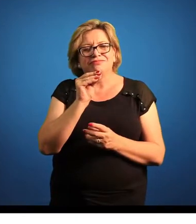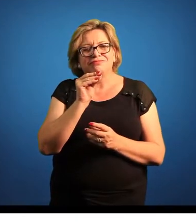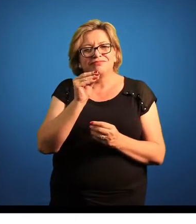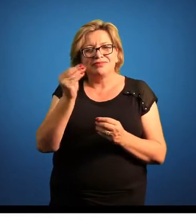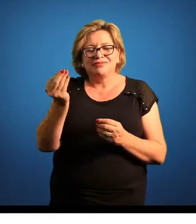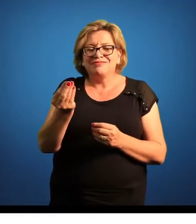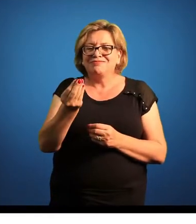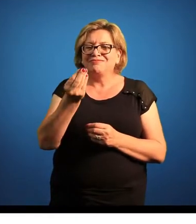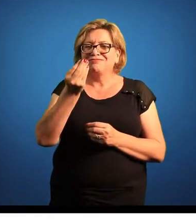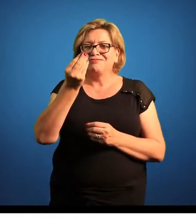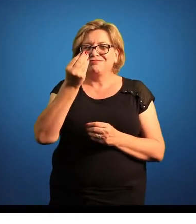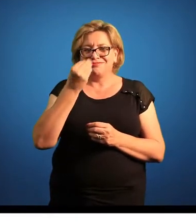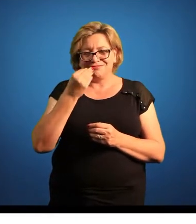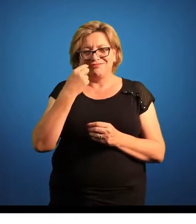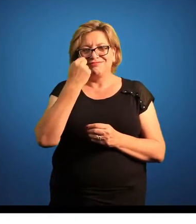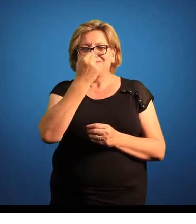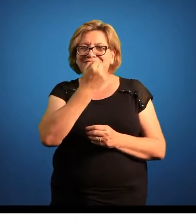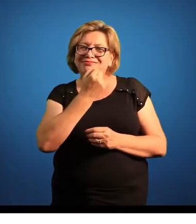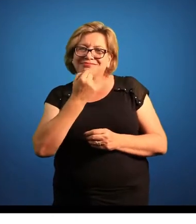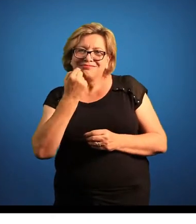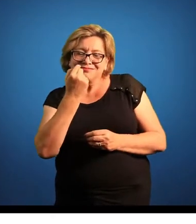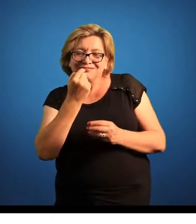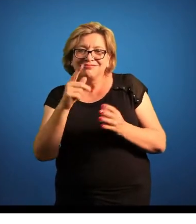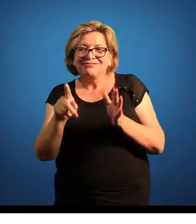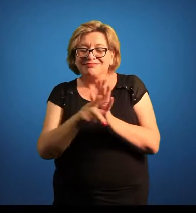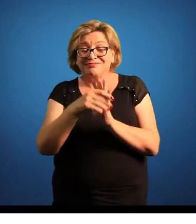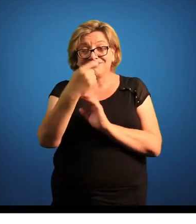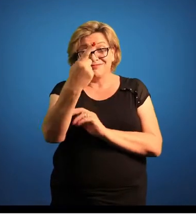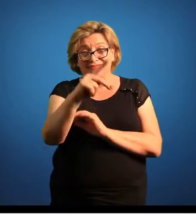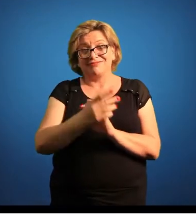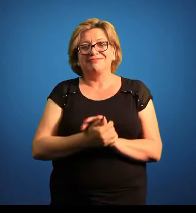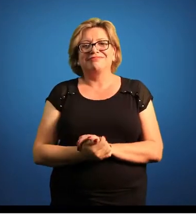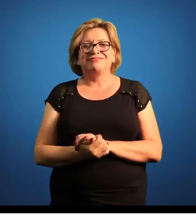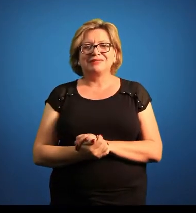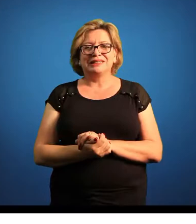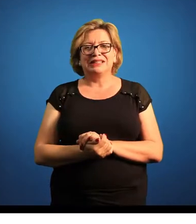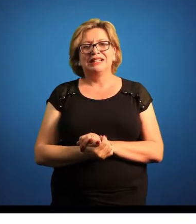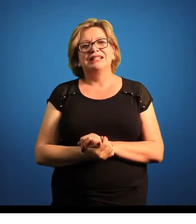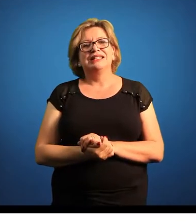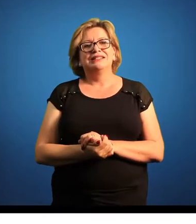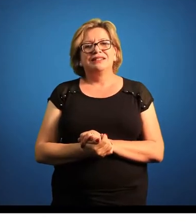e vai levar esse peixinho até a boca dela.